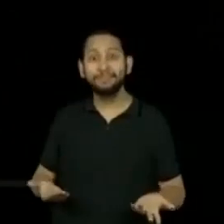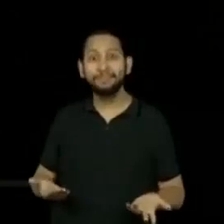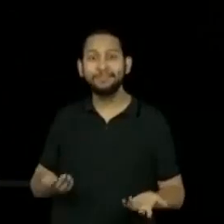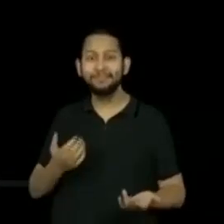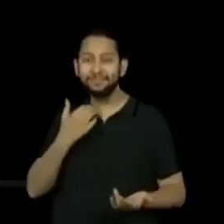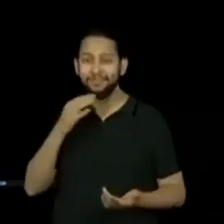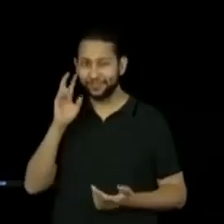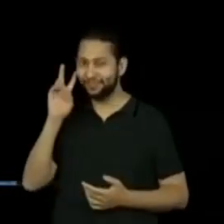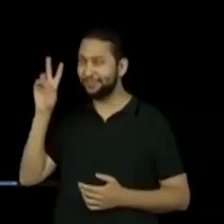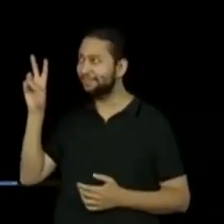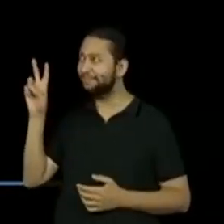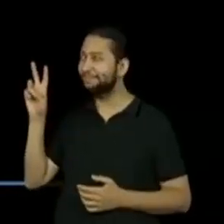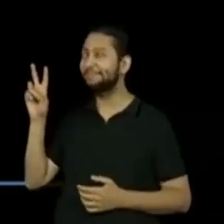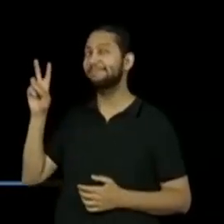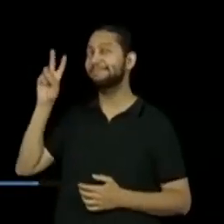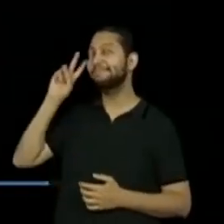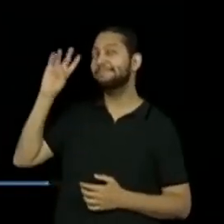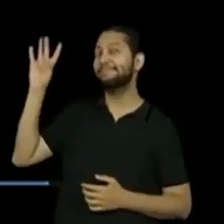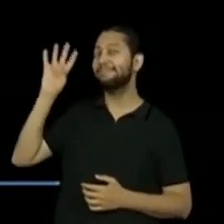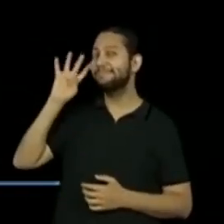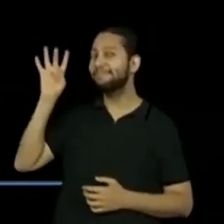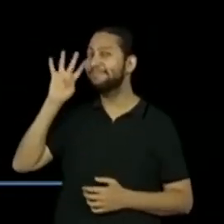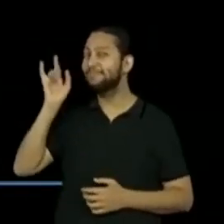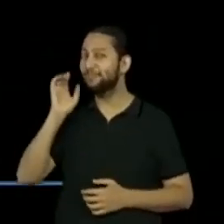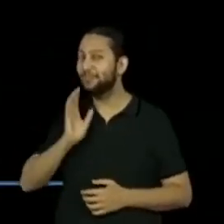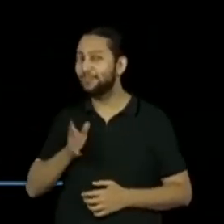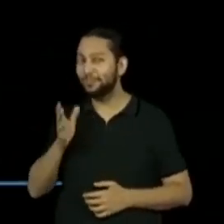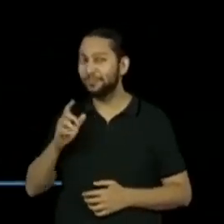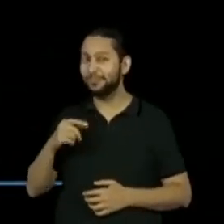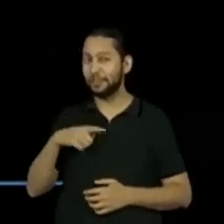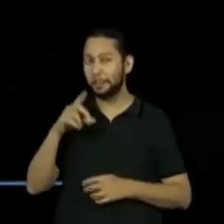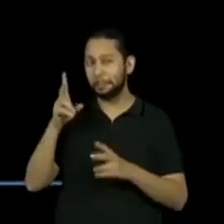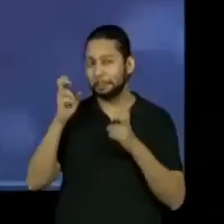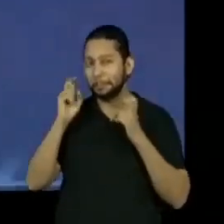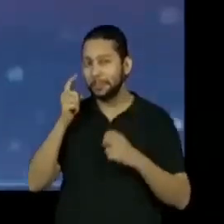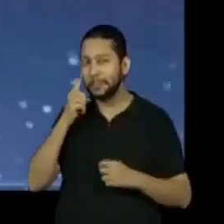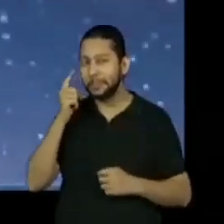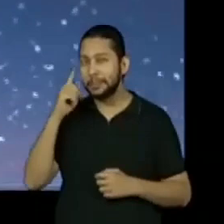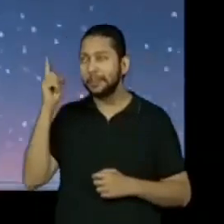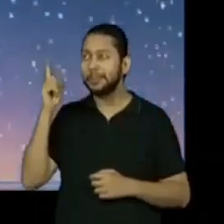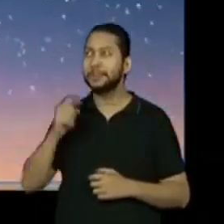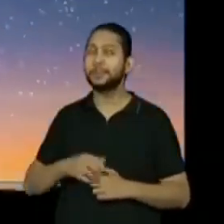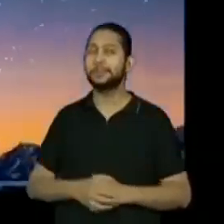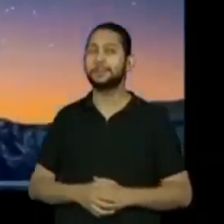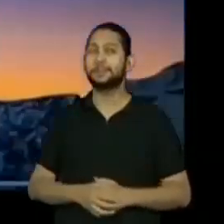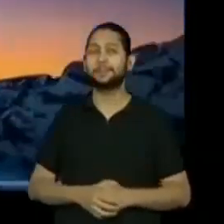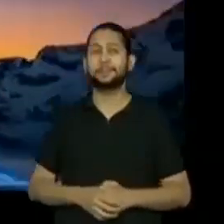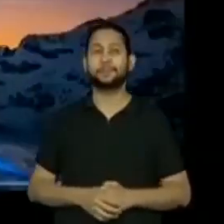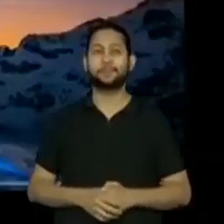De observar essas imagens aí, acho que vocês já perceberam